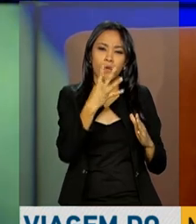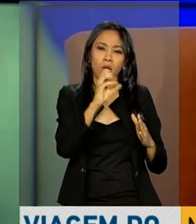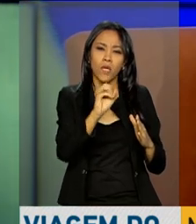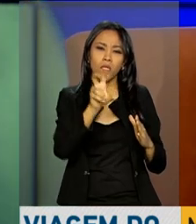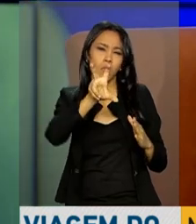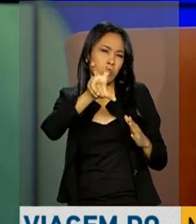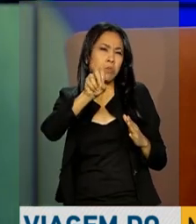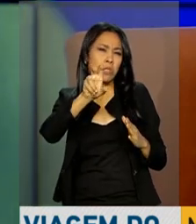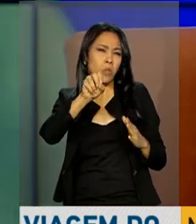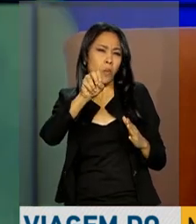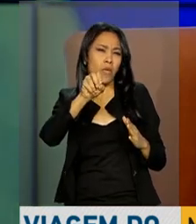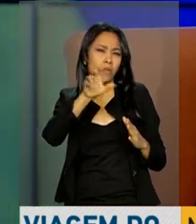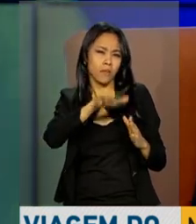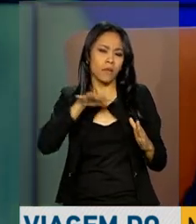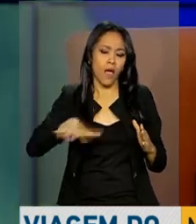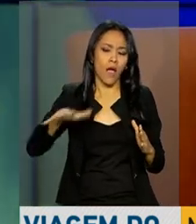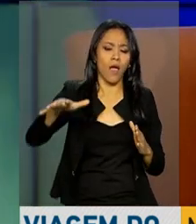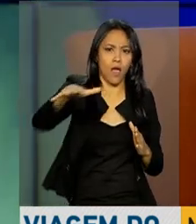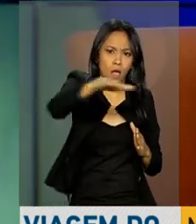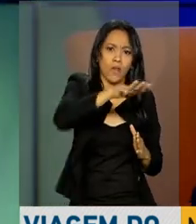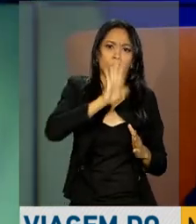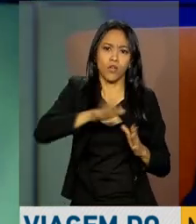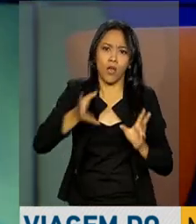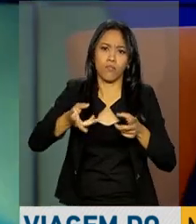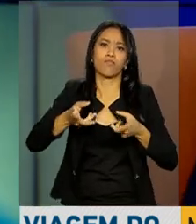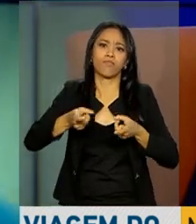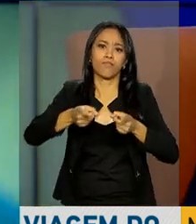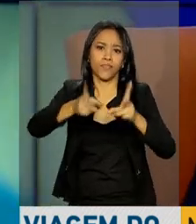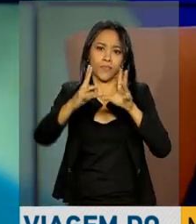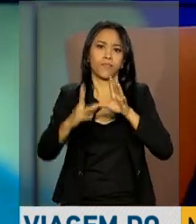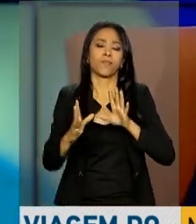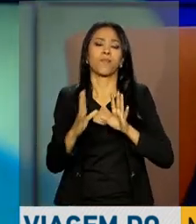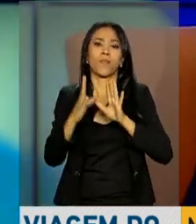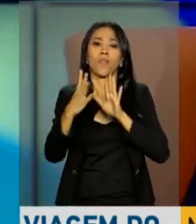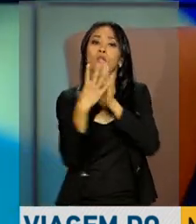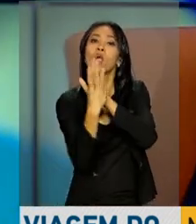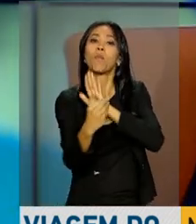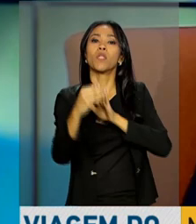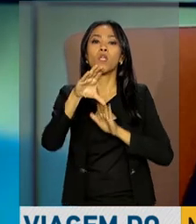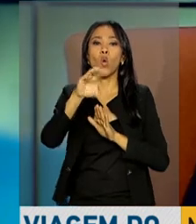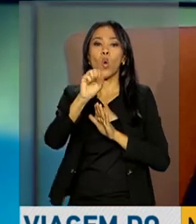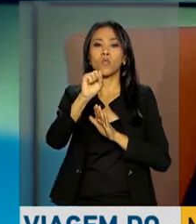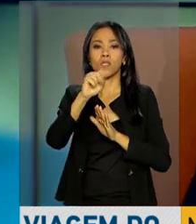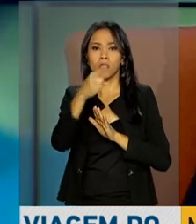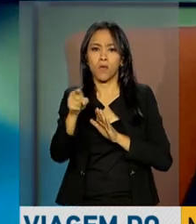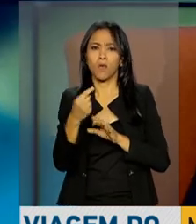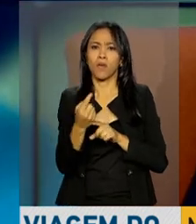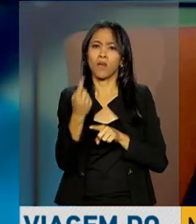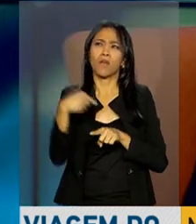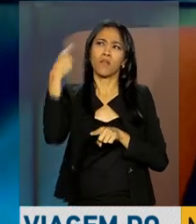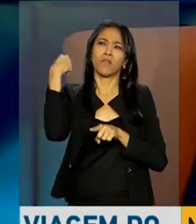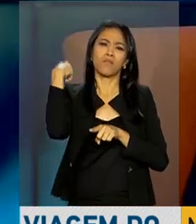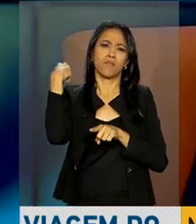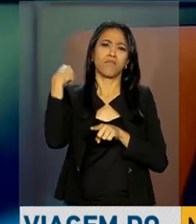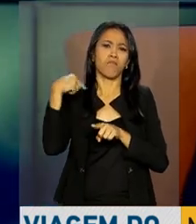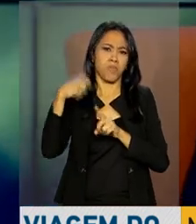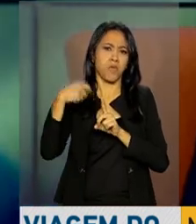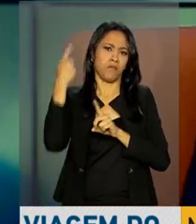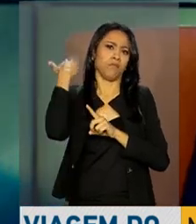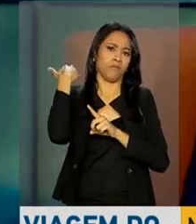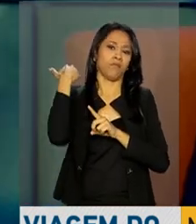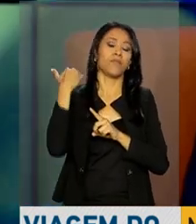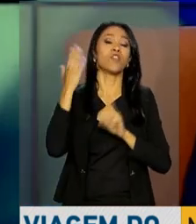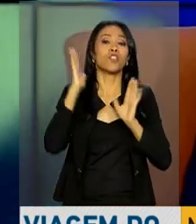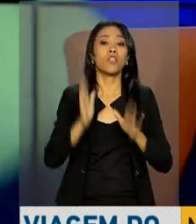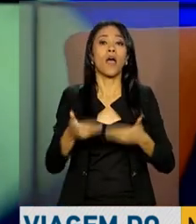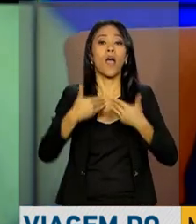setores, empreendimentos. E agora, ainda recentemente, coisa de 3, 4 semanas atrás, um mês atrás, nós abrimos